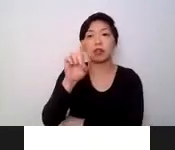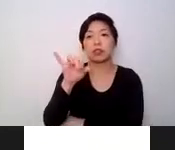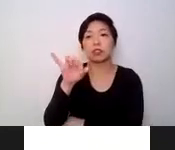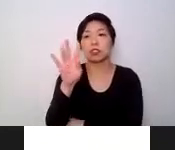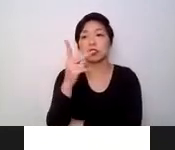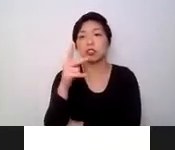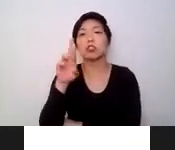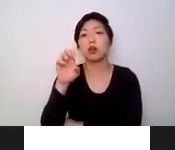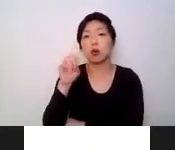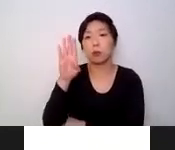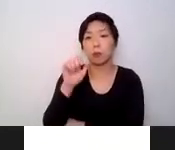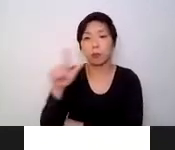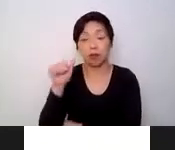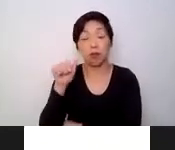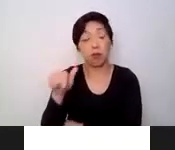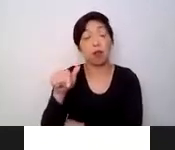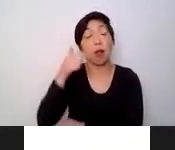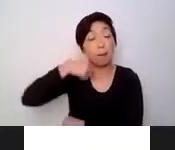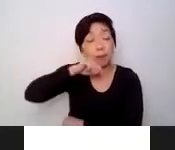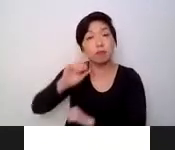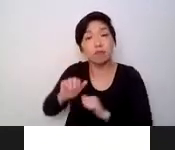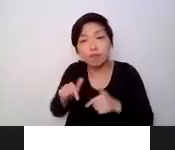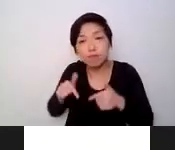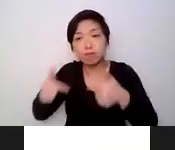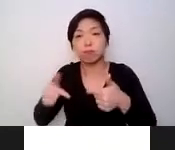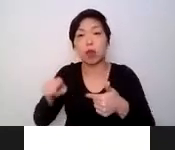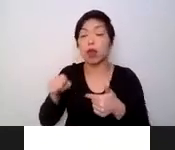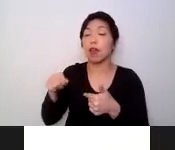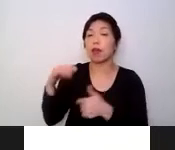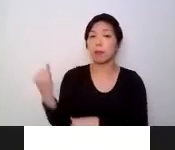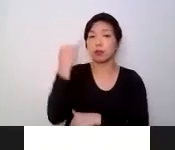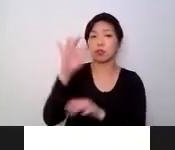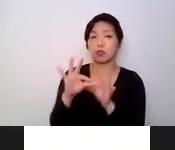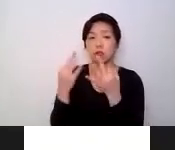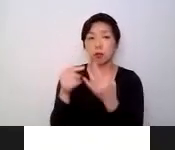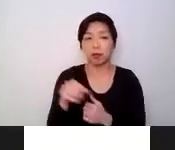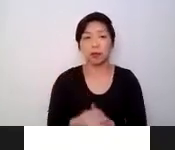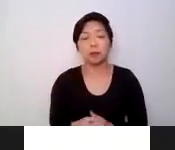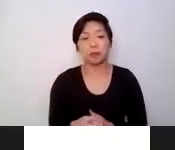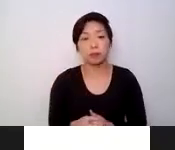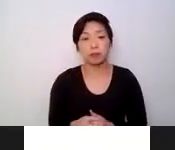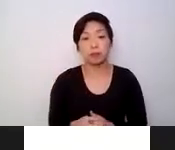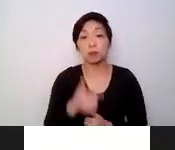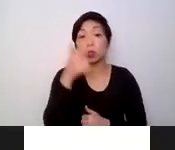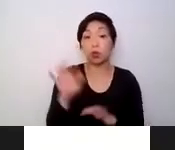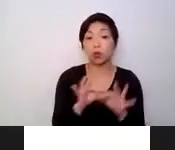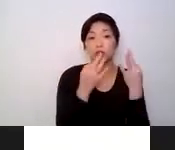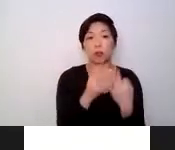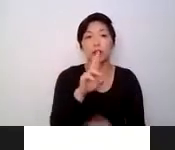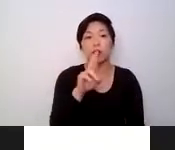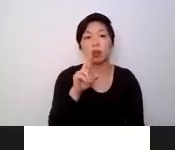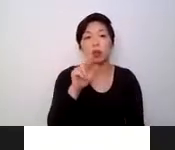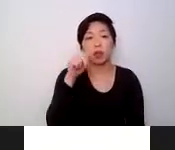dedicada com um papel central e decisivo na família Robel a família Hansburg originária da Hungria